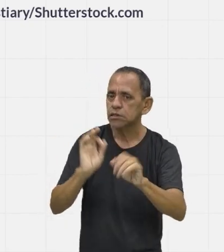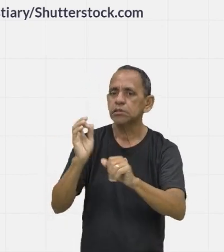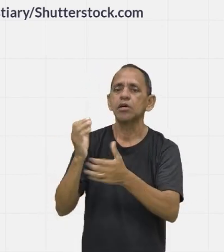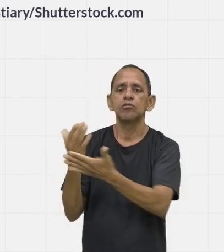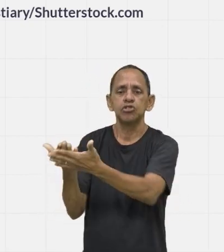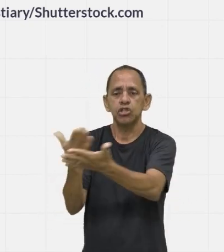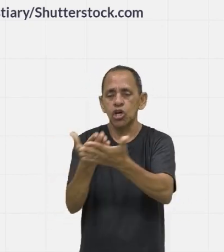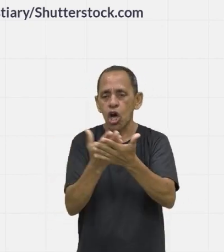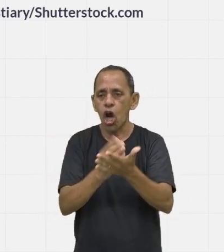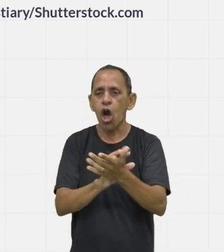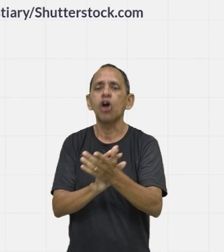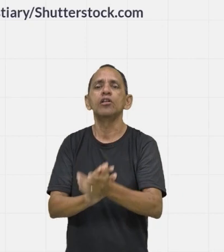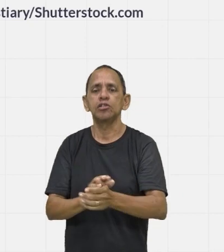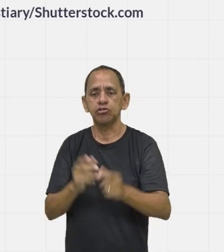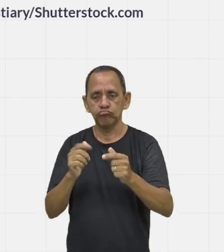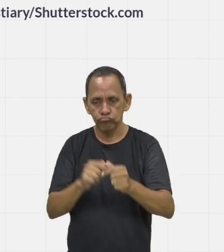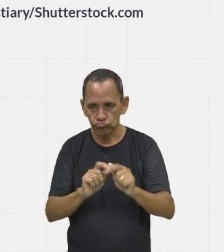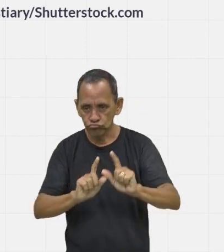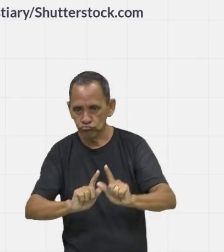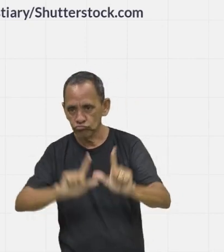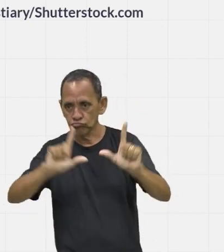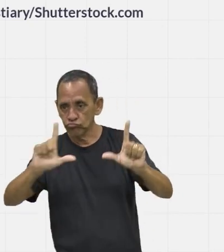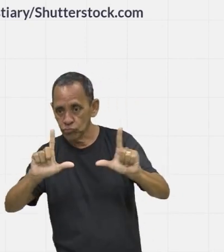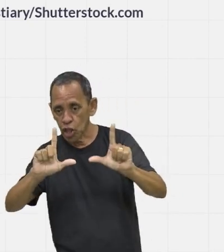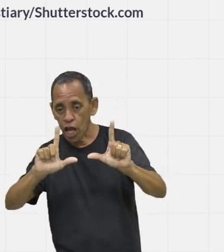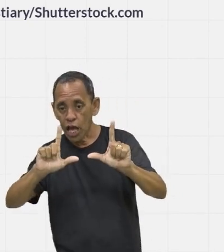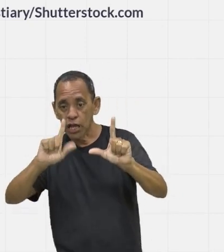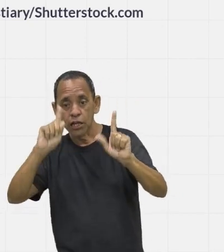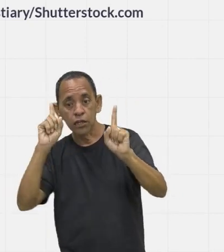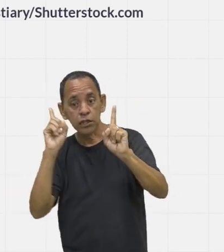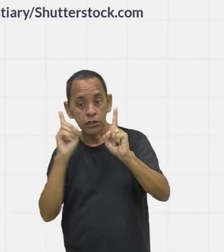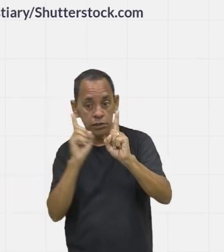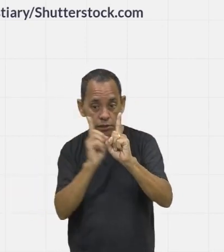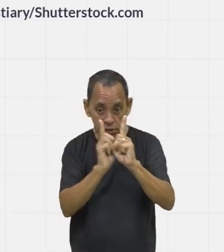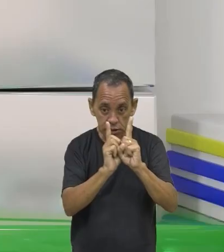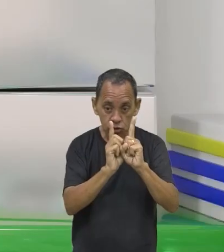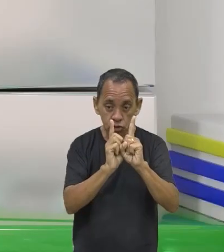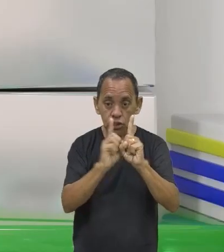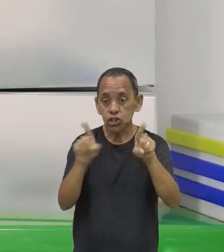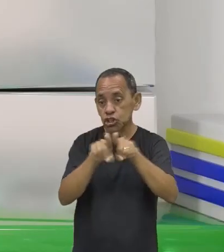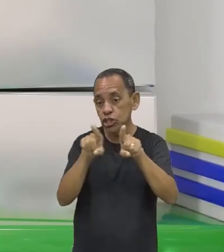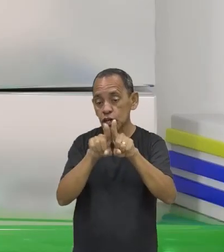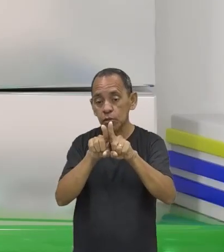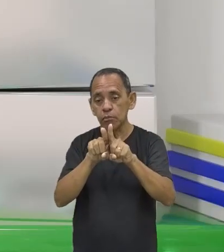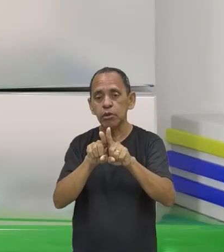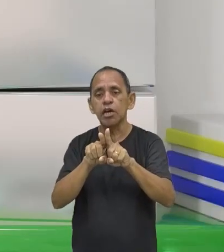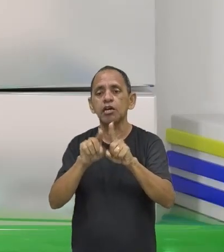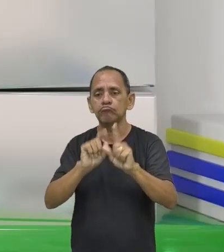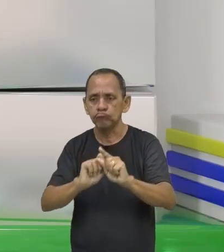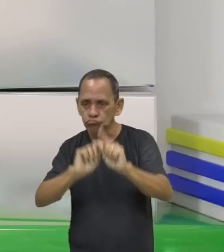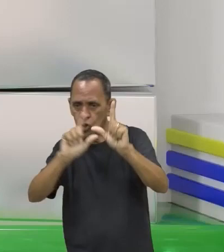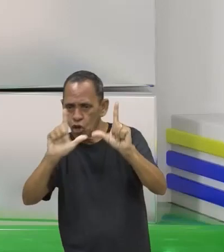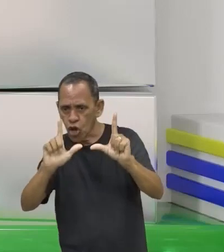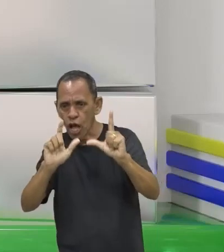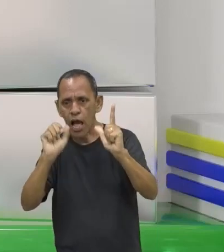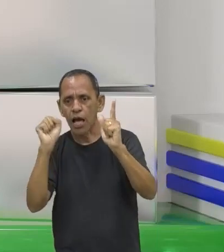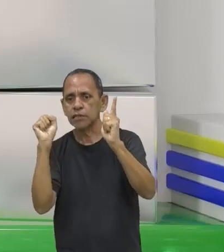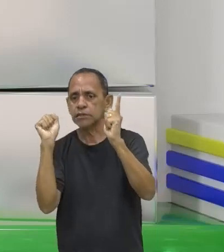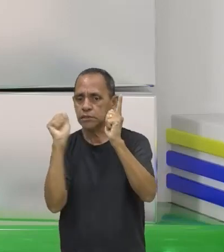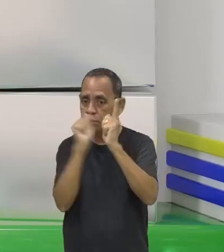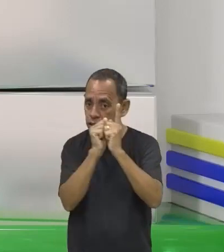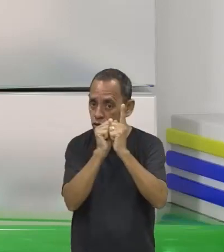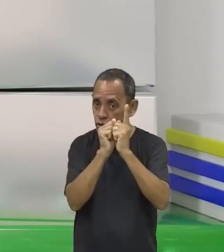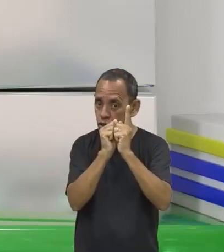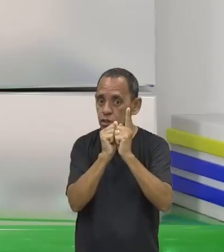síncronas e assíncronas. Vocês viram que eu mostrei ainda há pouco no calendário de série que está previsto lá as aulas síncronas, que